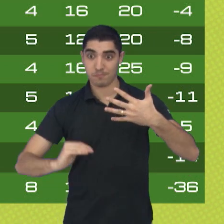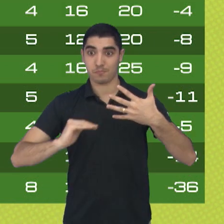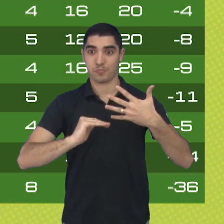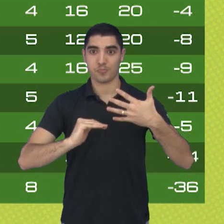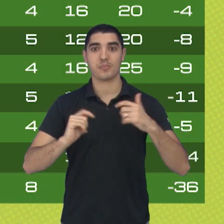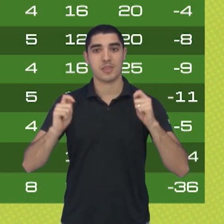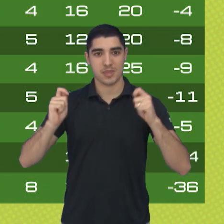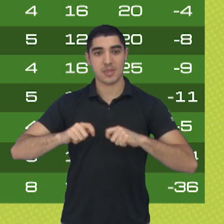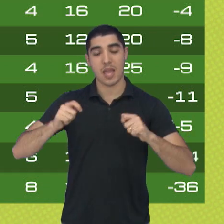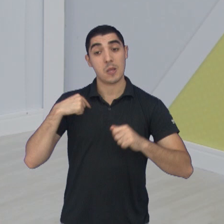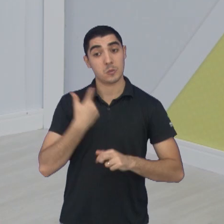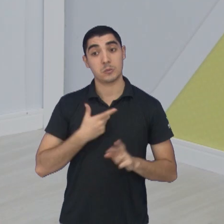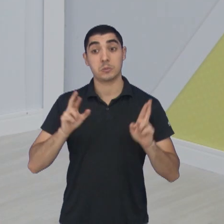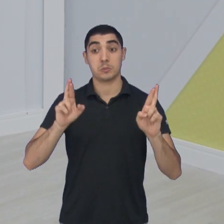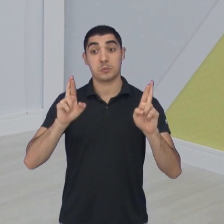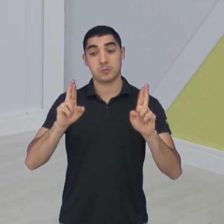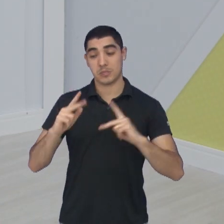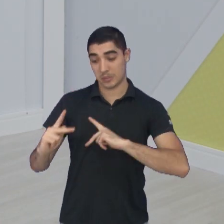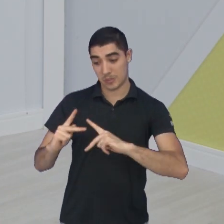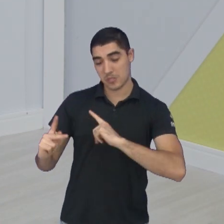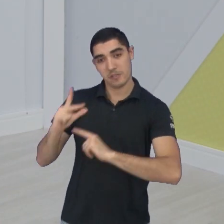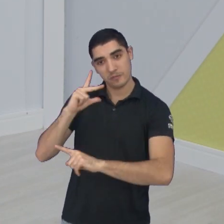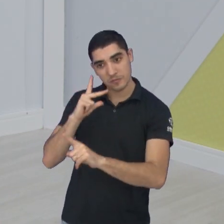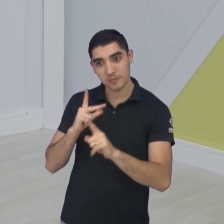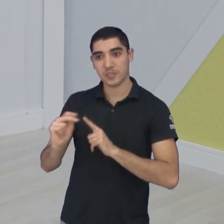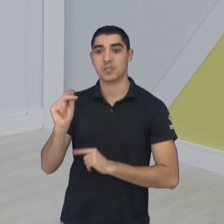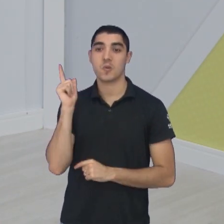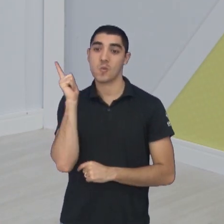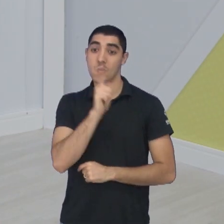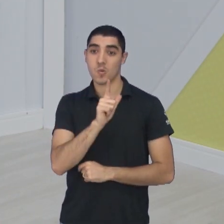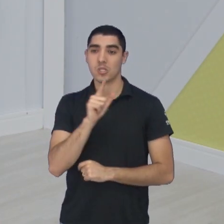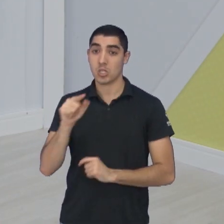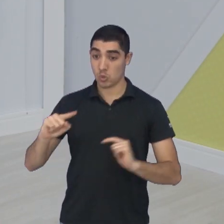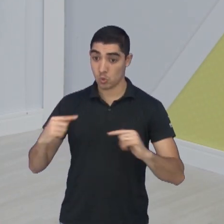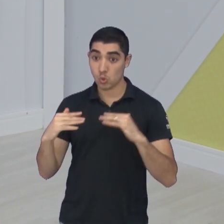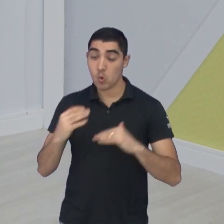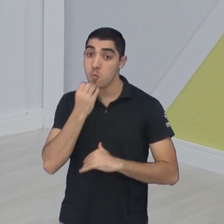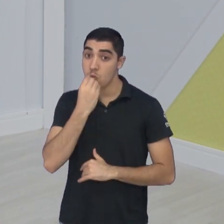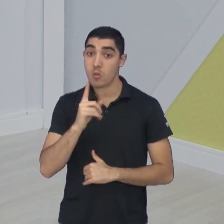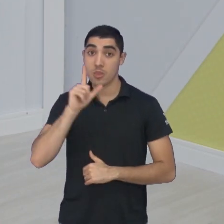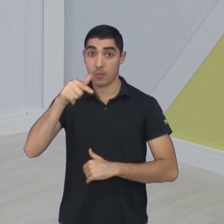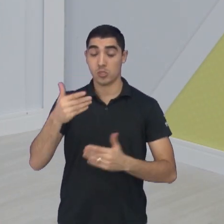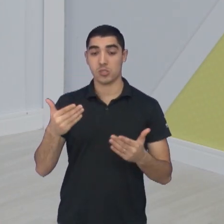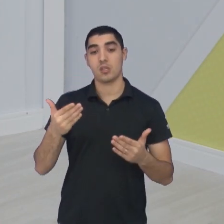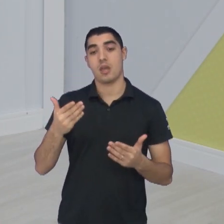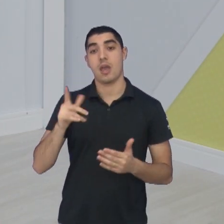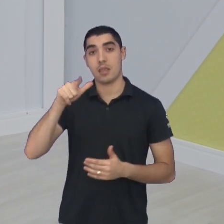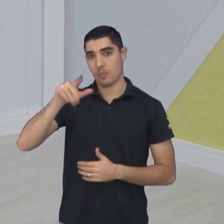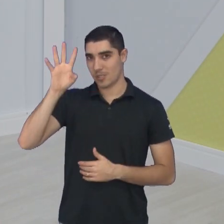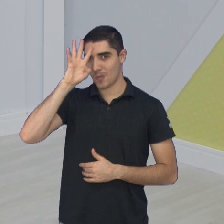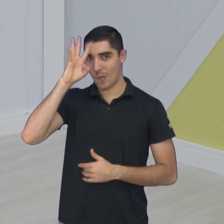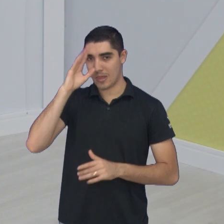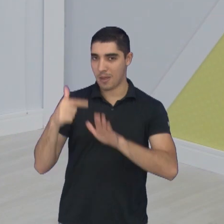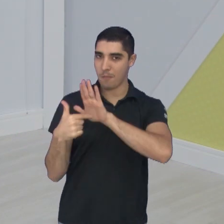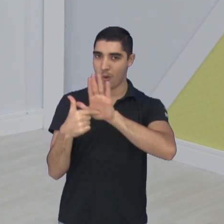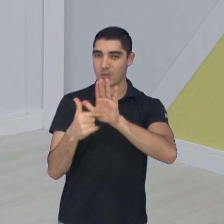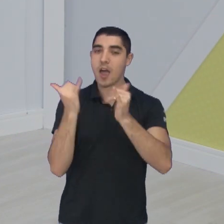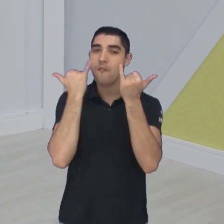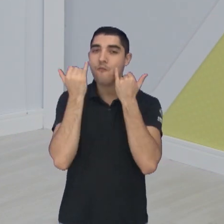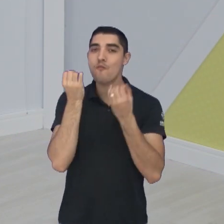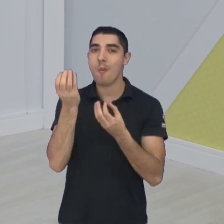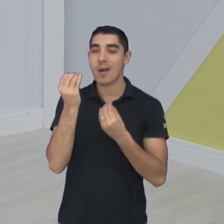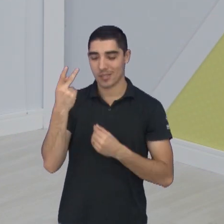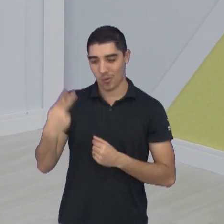classificação. É isso que a gente espera do São José Futsal, fazendo uma boa apresentação logo mais. Repito, quarta-feira a gente traz todos os detalhes para